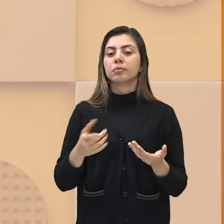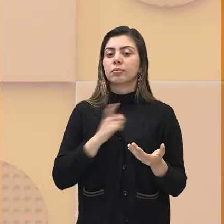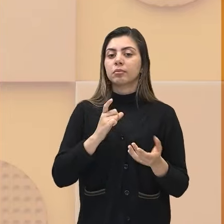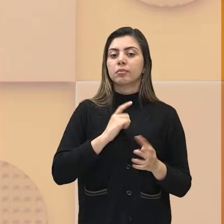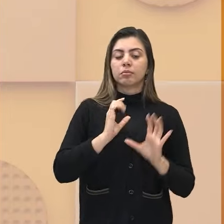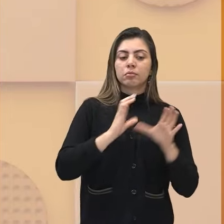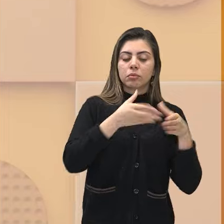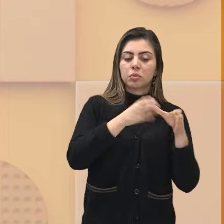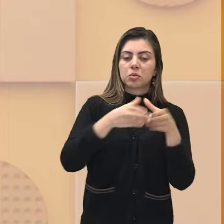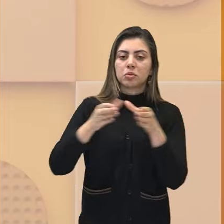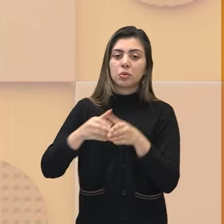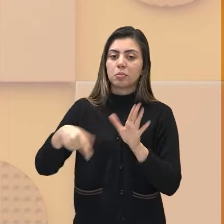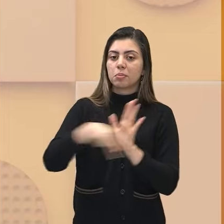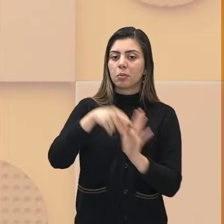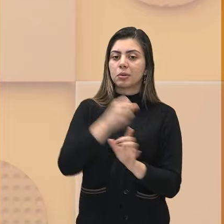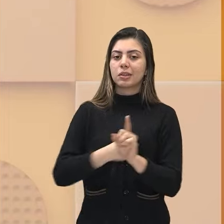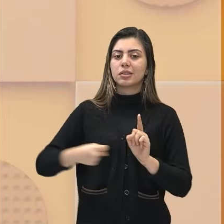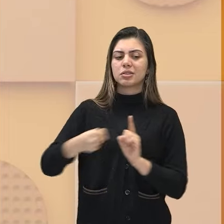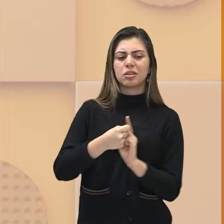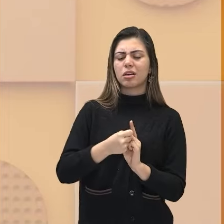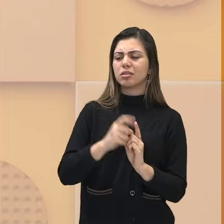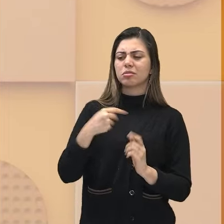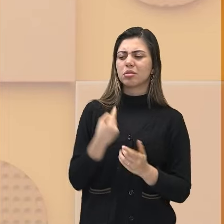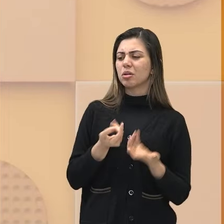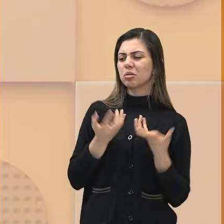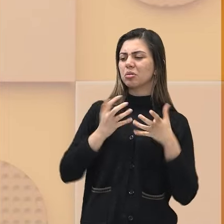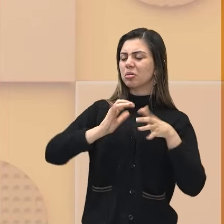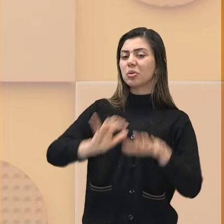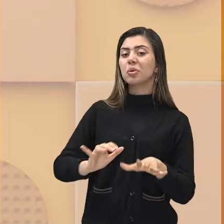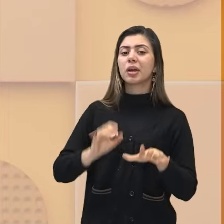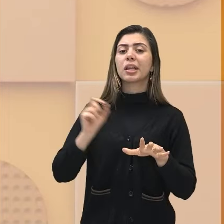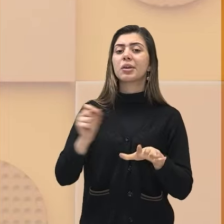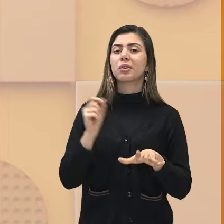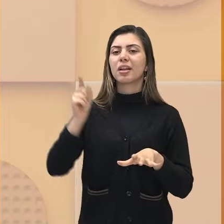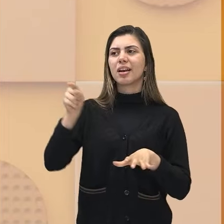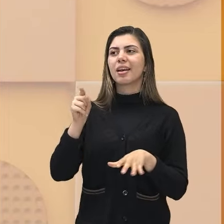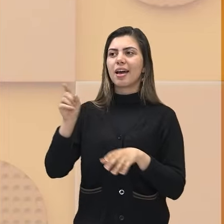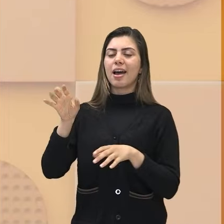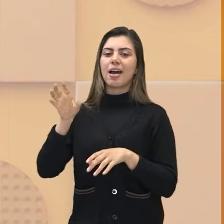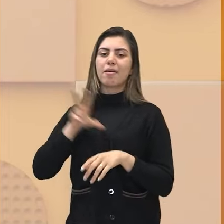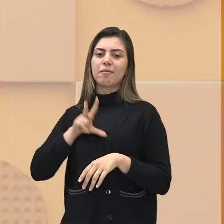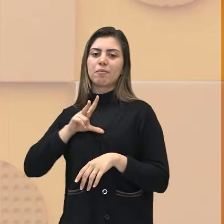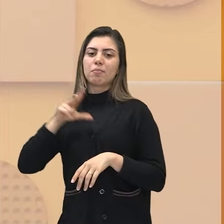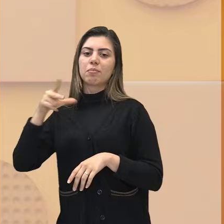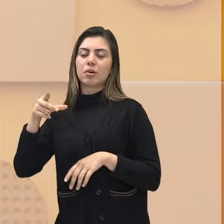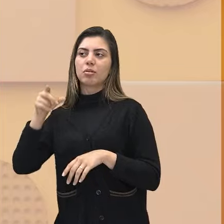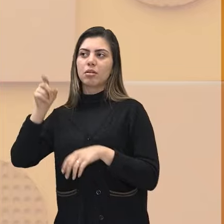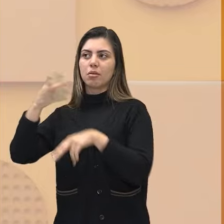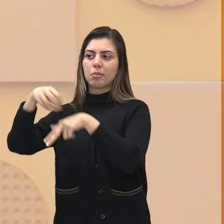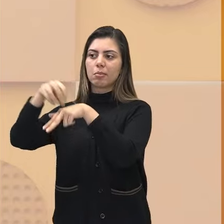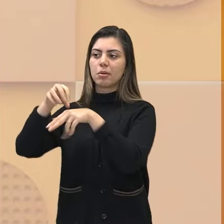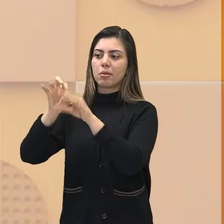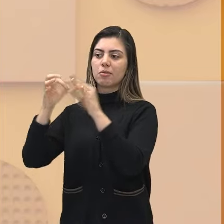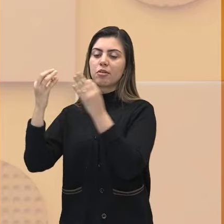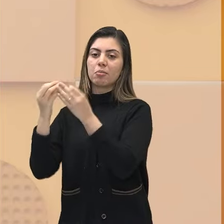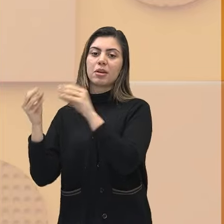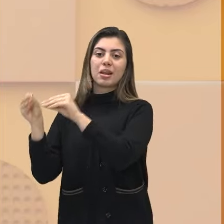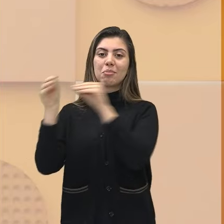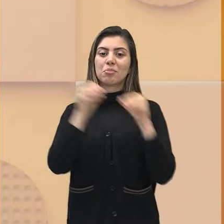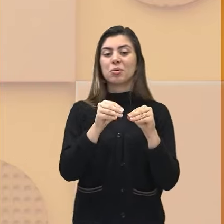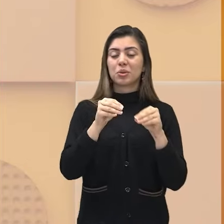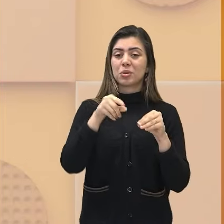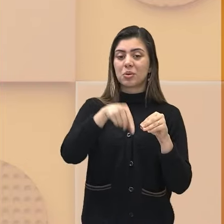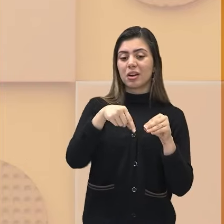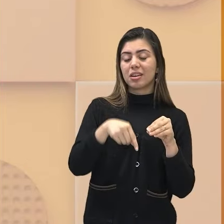os setores sociais estavam extremamente insatisfeitos com essa mudança da família real para onde? para o Brasil, porque isso acabou tirando